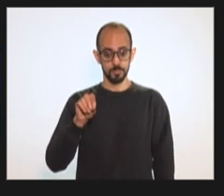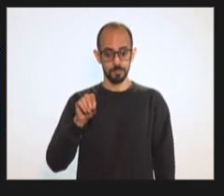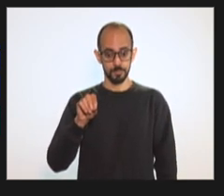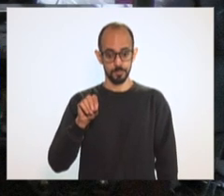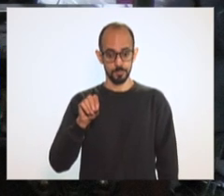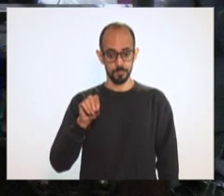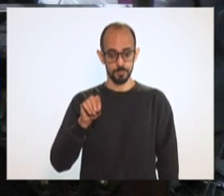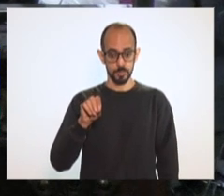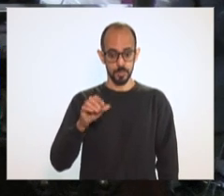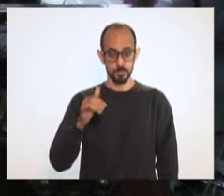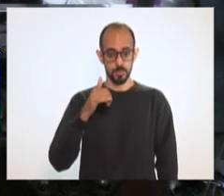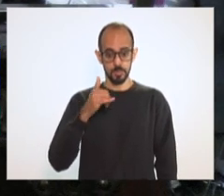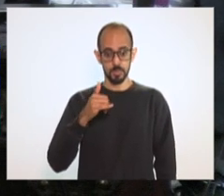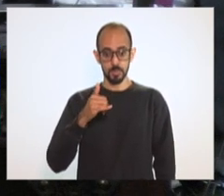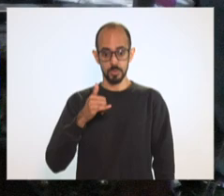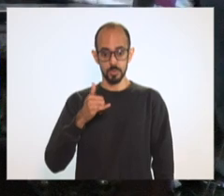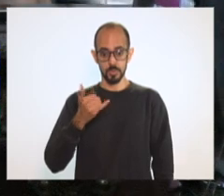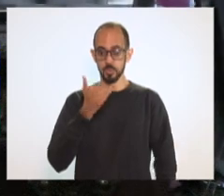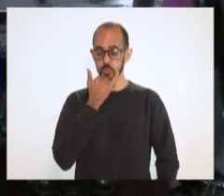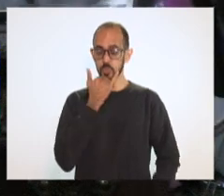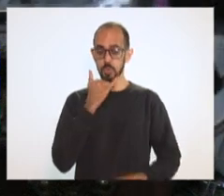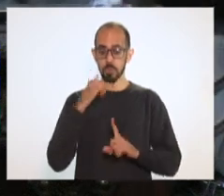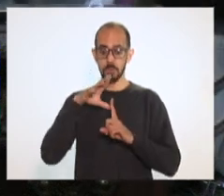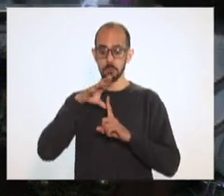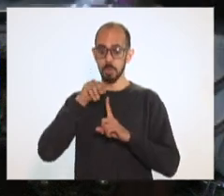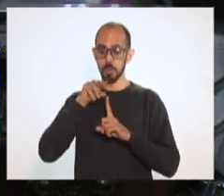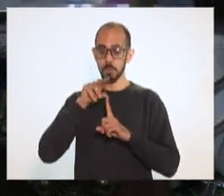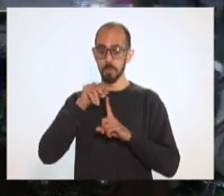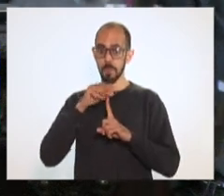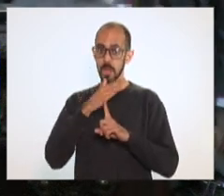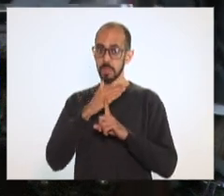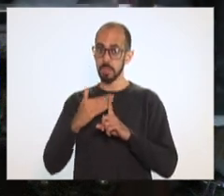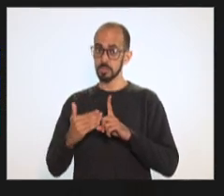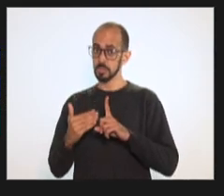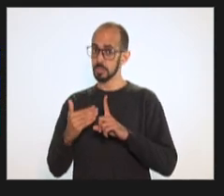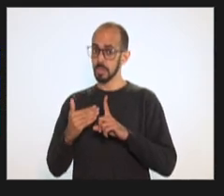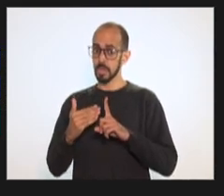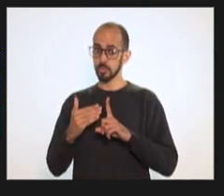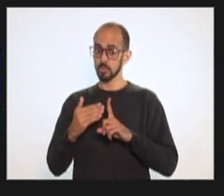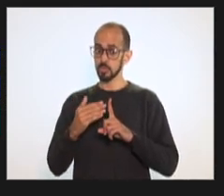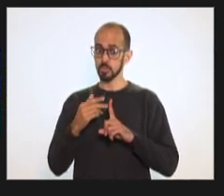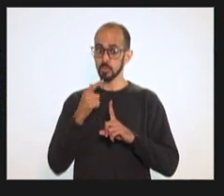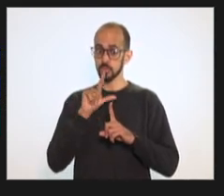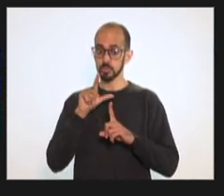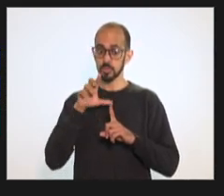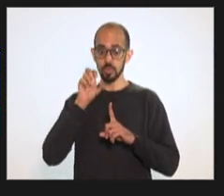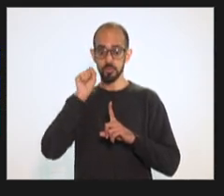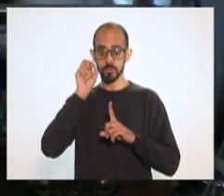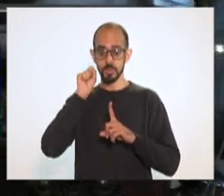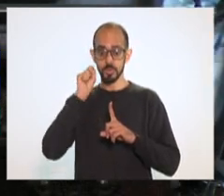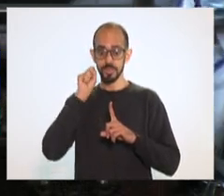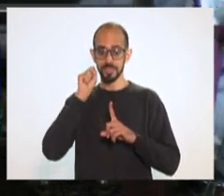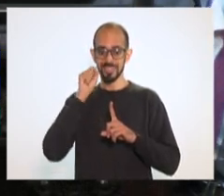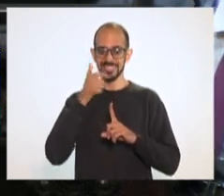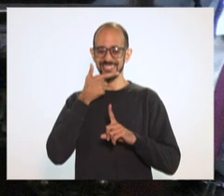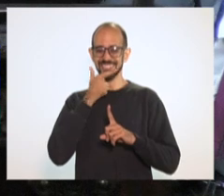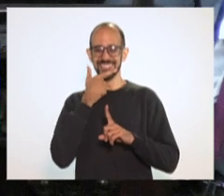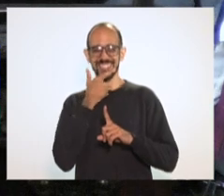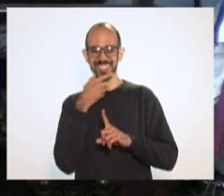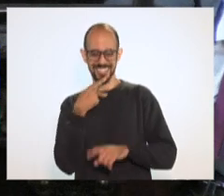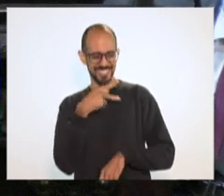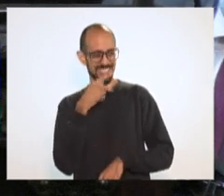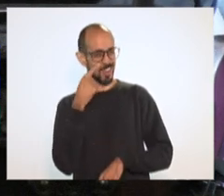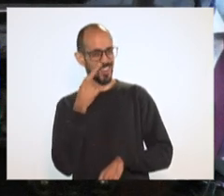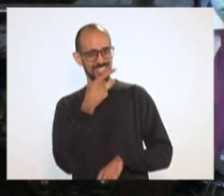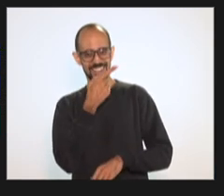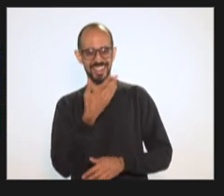Repete, mas com o microfone aberto, por favor, sub. Tem que estar o microfone aberto. Olha o sorriso dele, olha o sorriso,